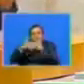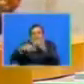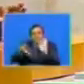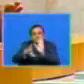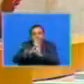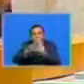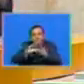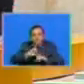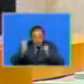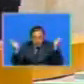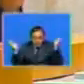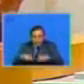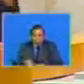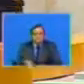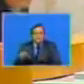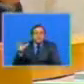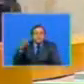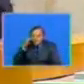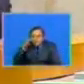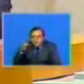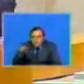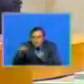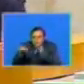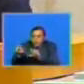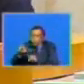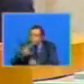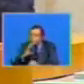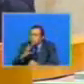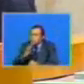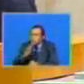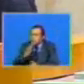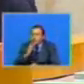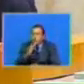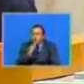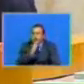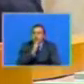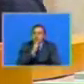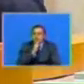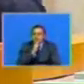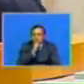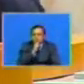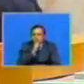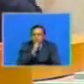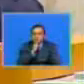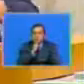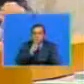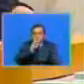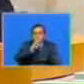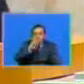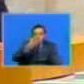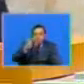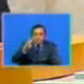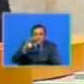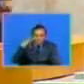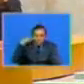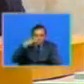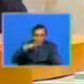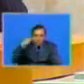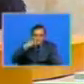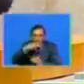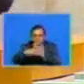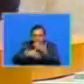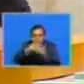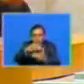a capacidade de escutar aqueles que não reconhecem ainda, nos 55 vereadores, no exercício dos seus